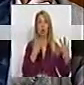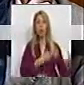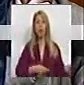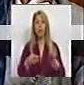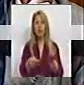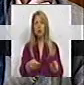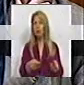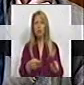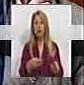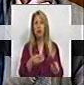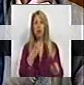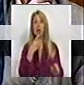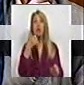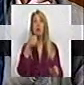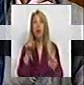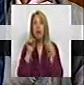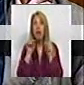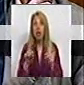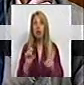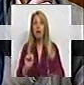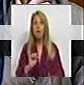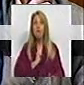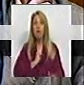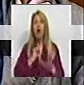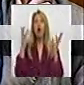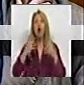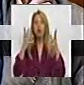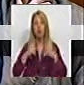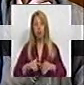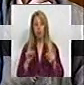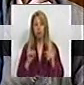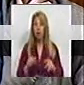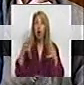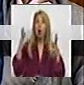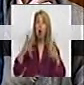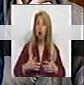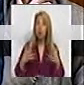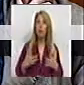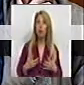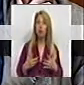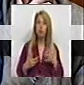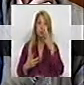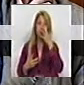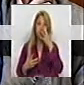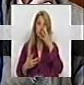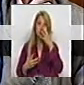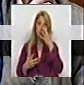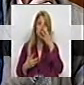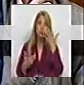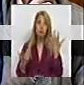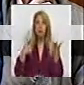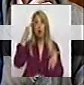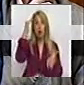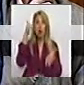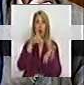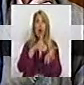bem, este é o meu orçamento. E este orçamento é um orçamento que resulta dos compromissos que eu